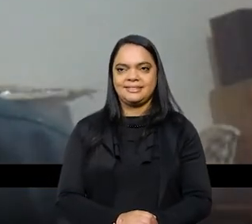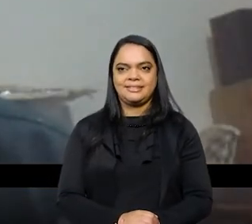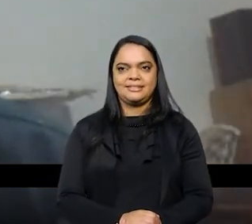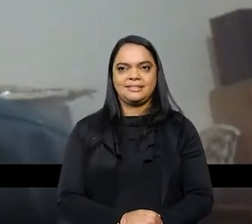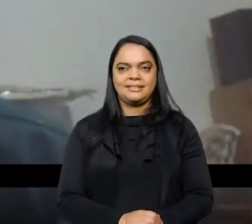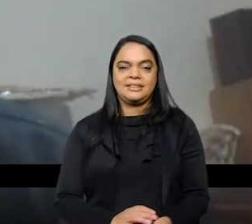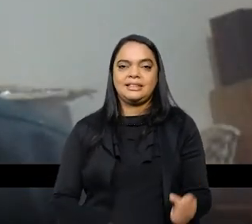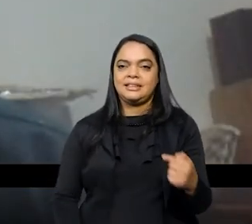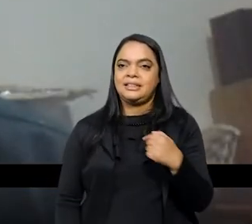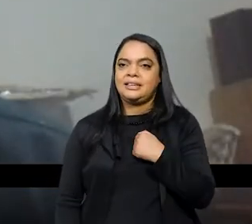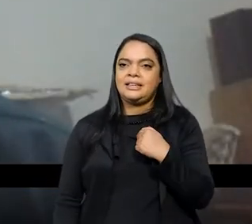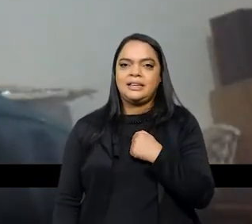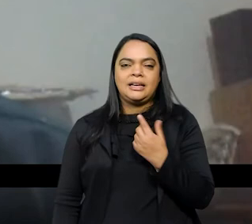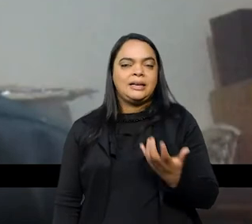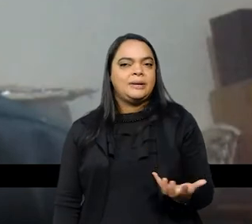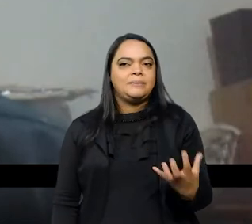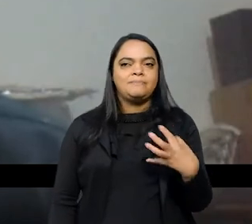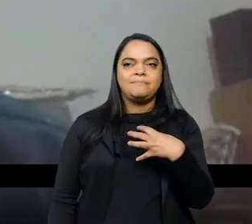muito, essa sua